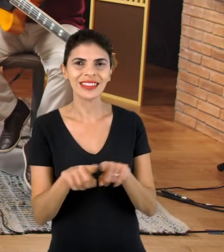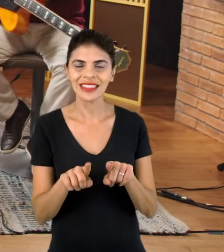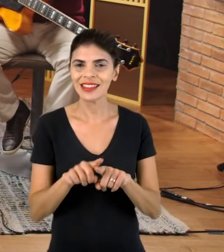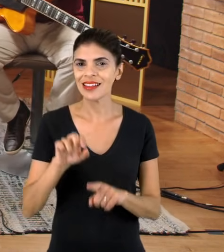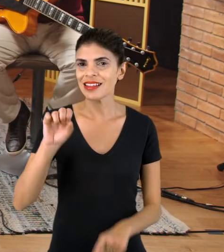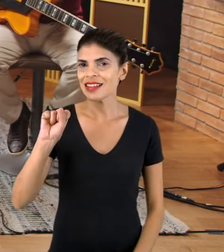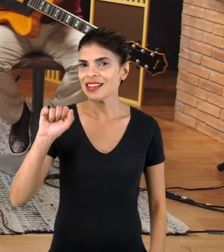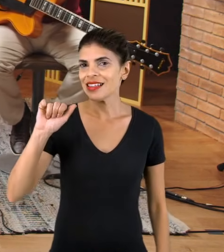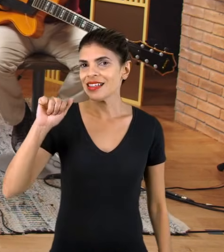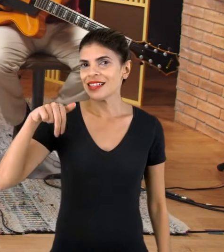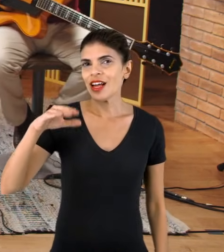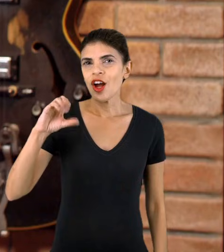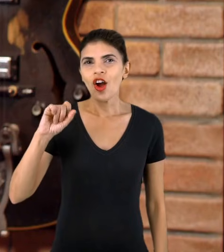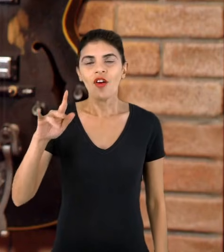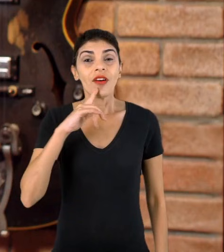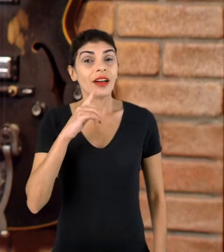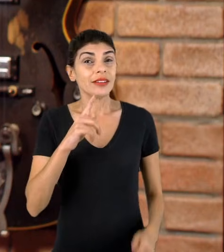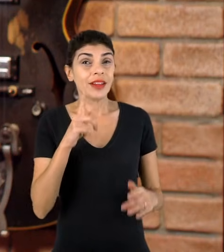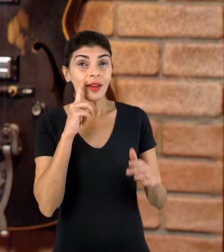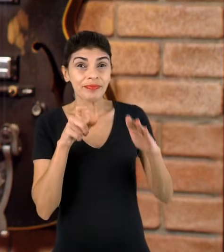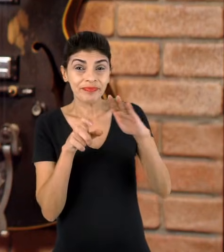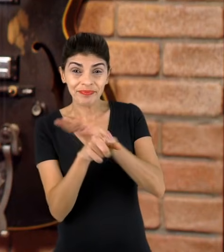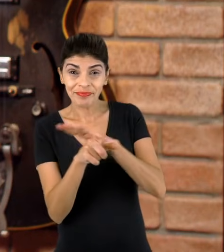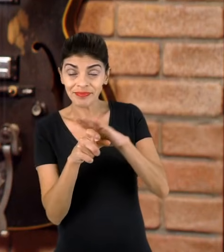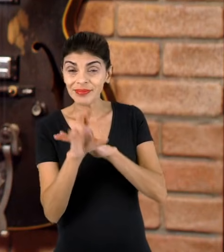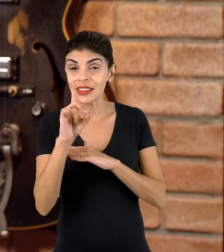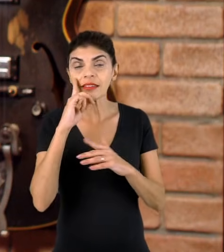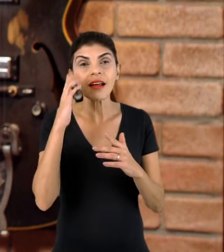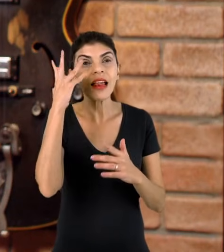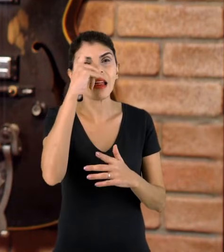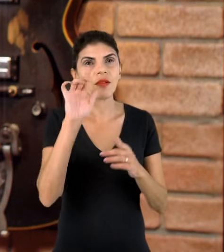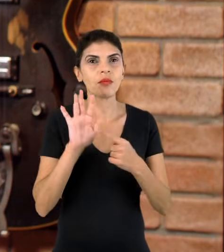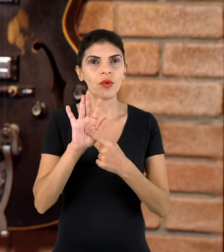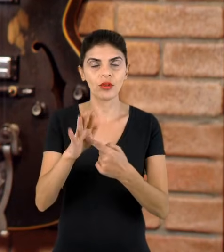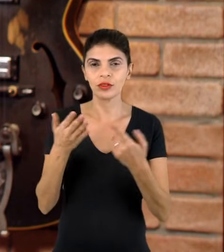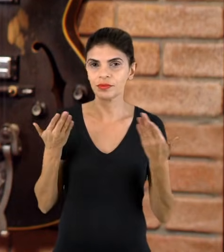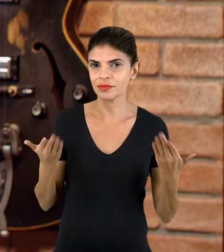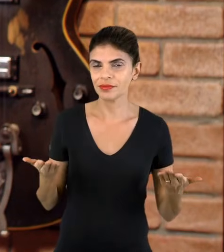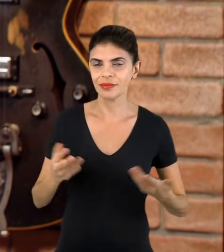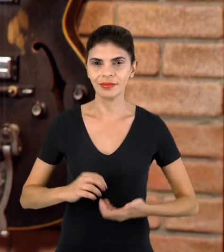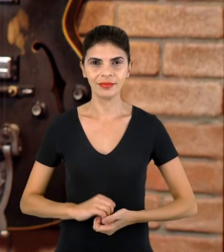do Sankofa, eu quero mostrar esse disco aqui, que aliás é uma capa linda. Para onde eu mostro? Para ali, ó.